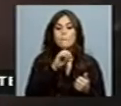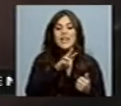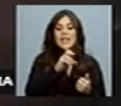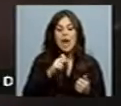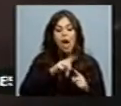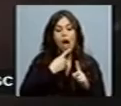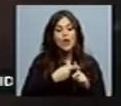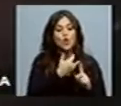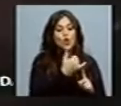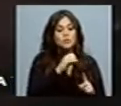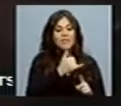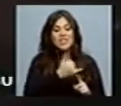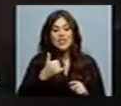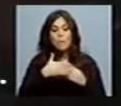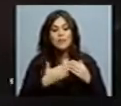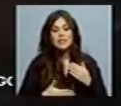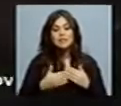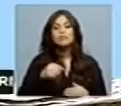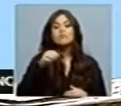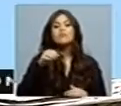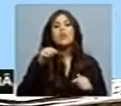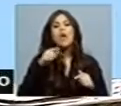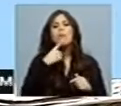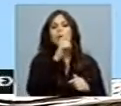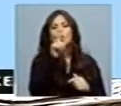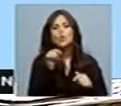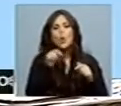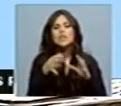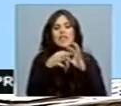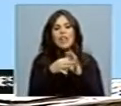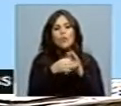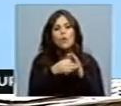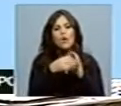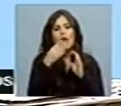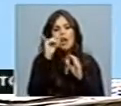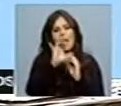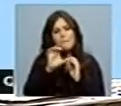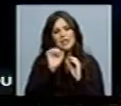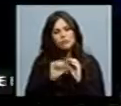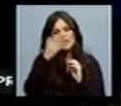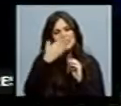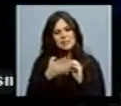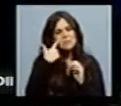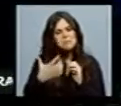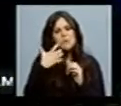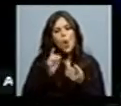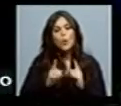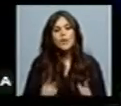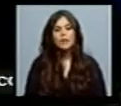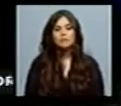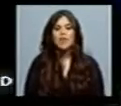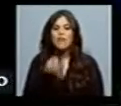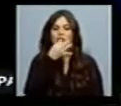2022. Miguel, e hoje o que é que nos trazes relativamente à imagem da semana? Olha, vamos falar de um momento histórico que às vezes nos passa um bocado